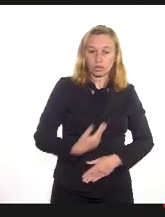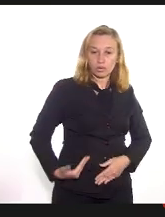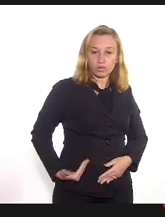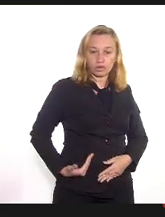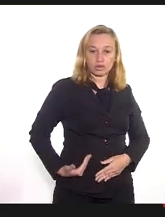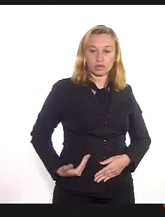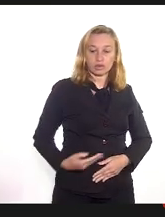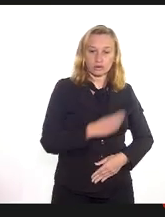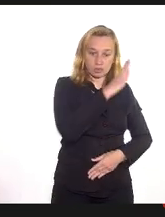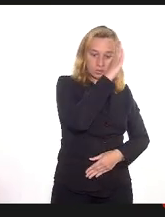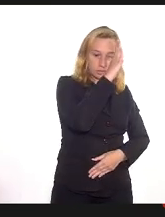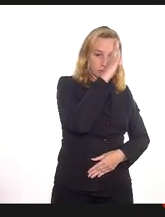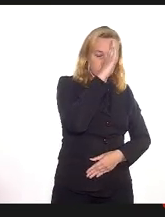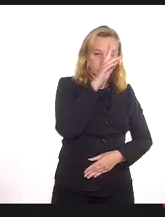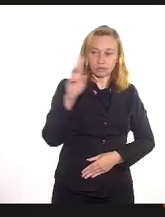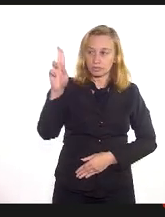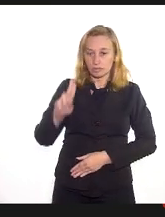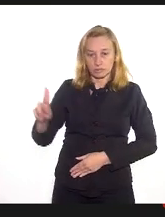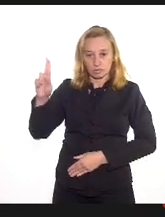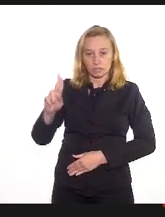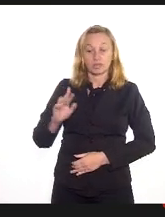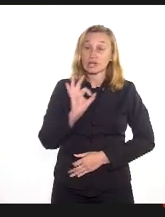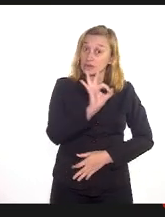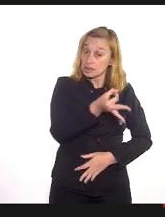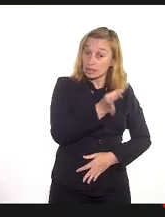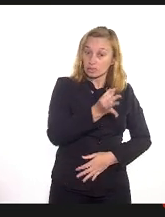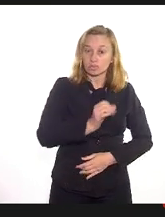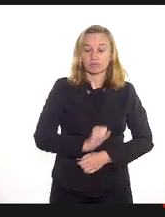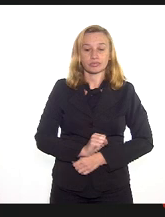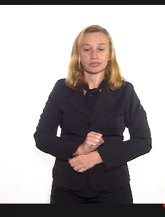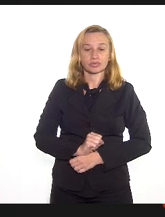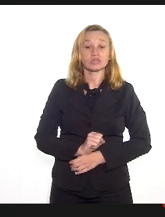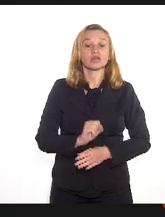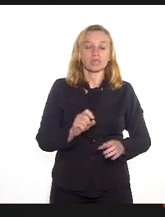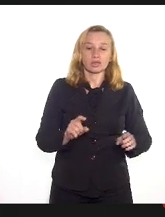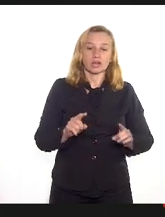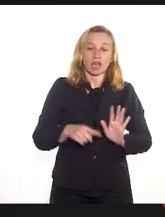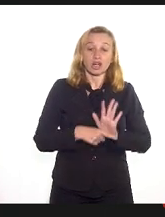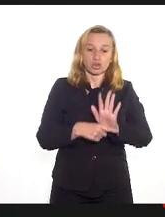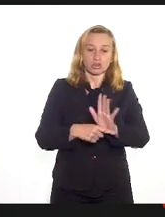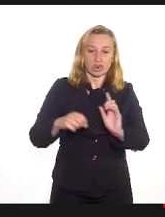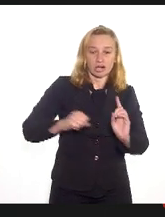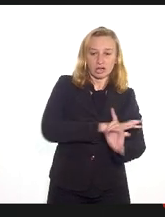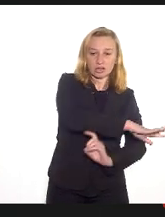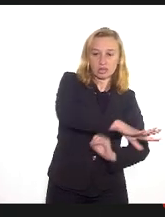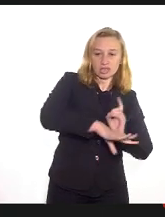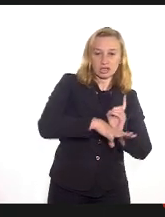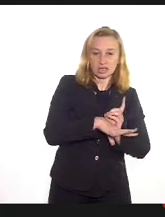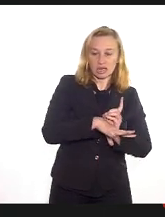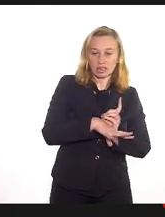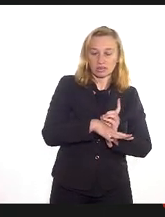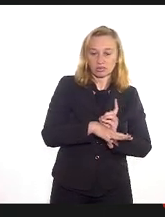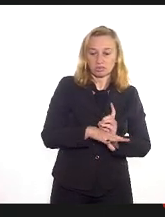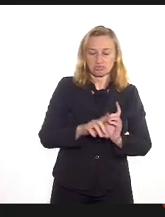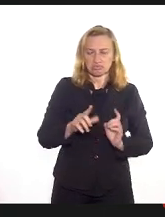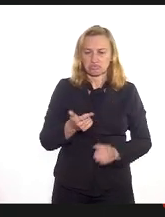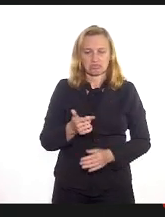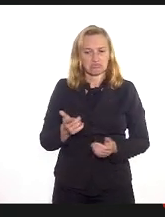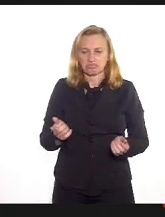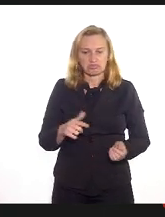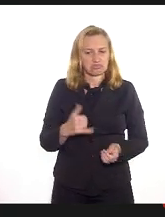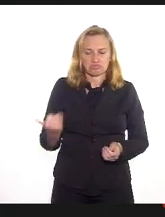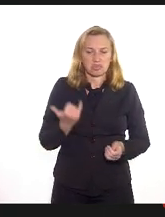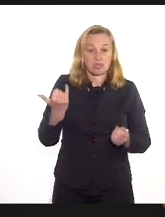e a academia. E é lógico, em prol da sociedade. Não adianta nenhuma iniciativa sem